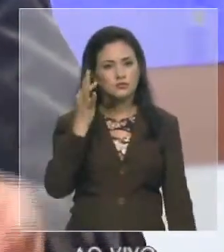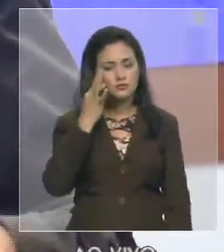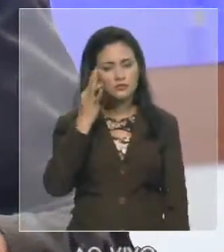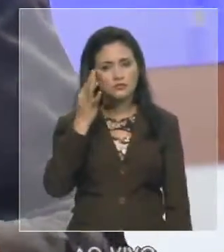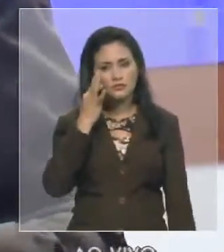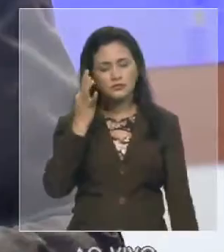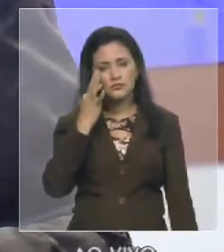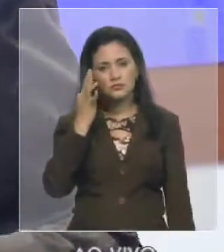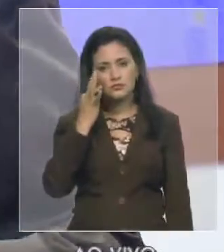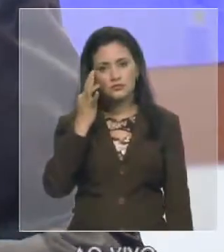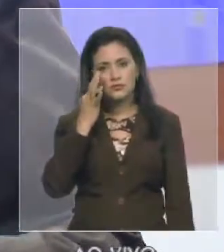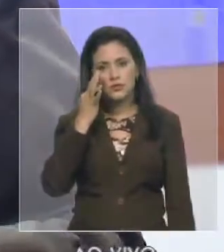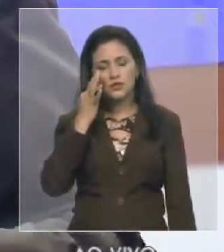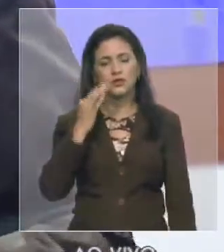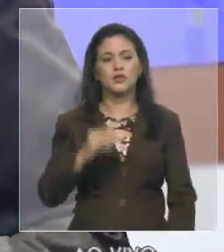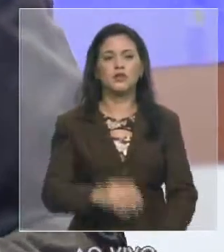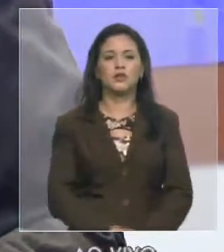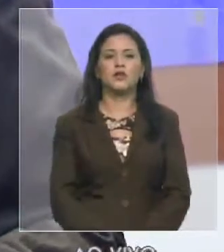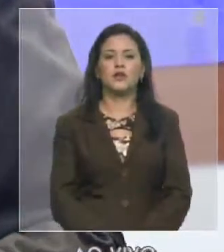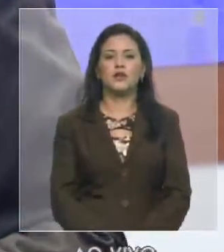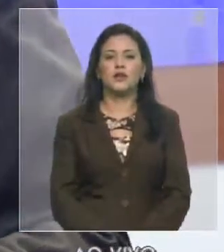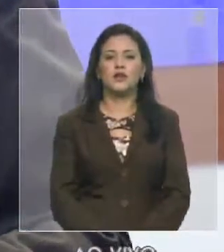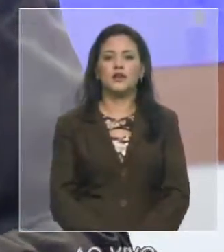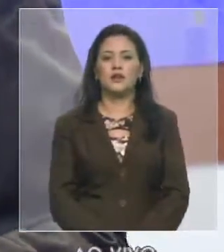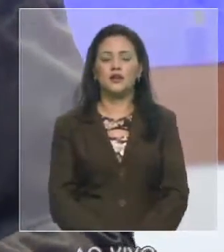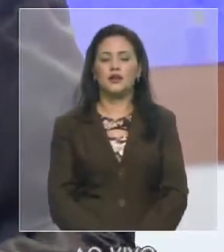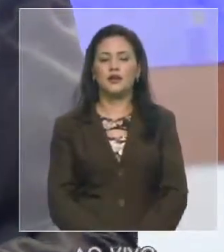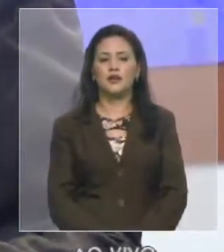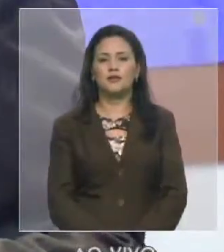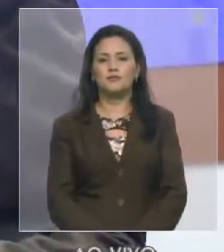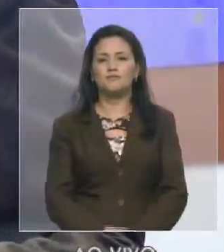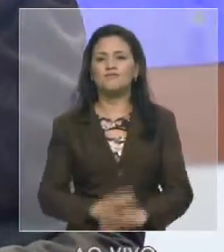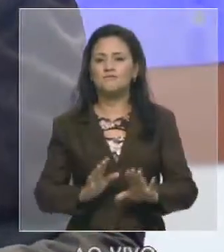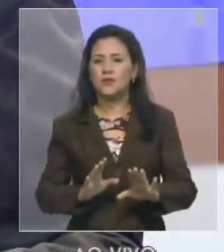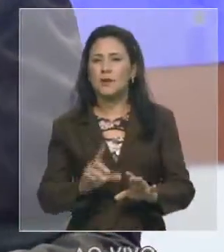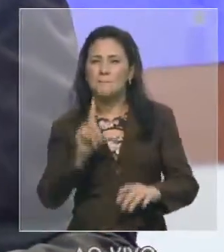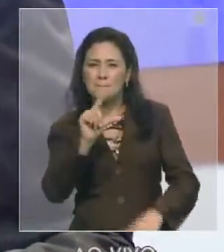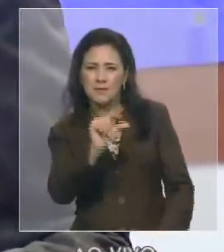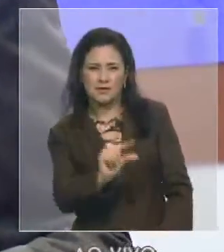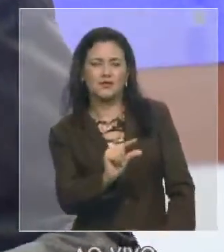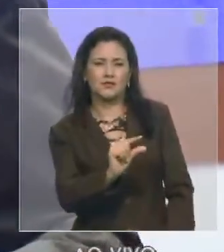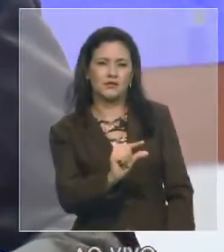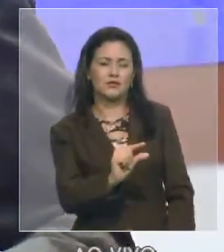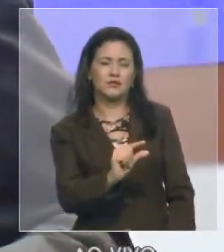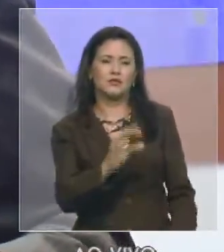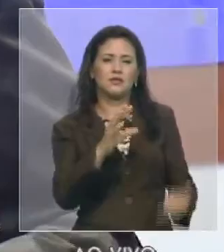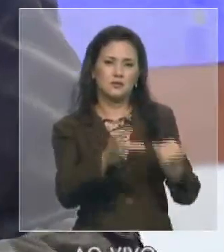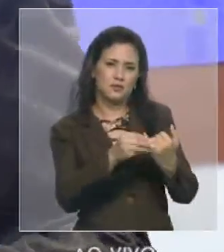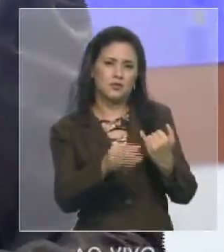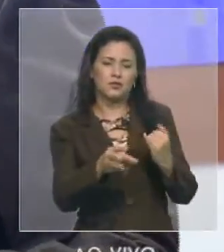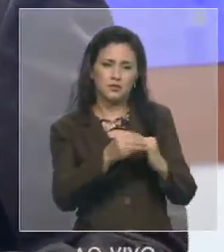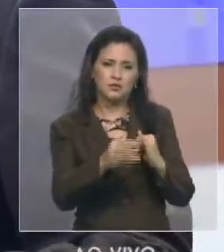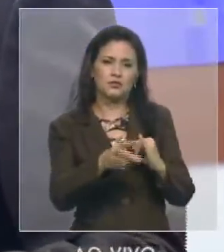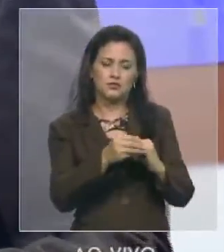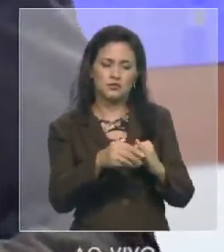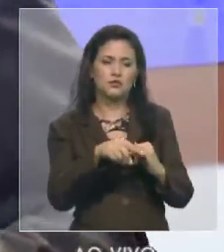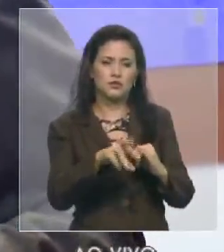pouco o seu programa Mais Imposto e tenha a sensibilidade de baixar o ICMS dos repelentes. Era isso, senhor presidente.